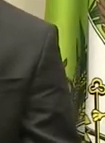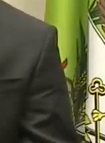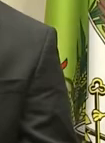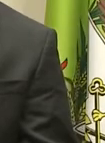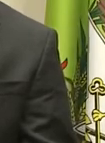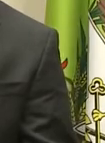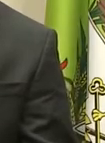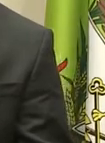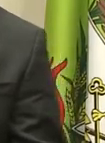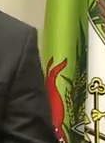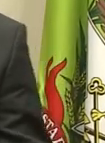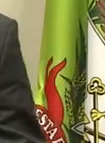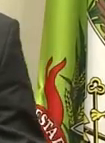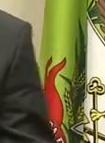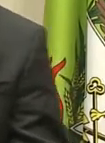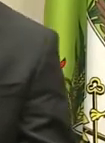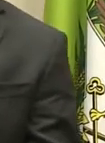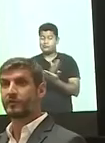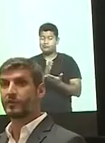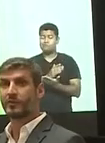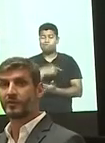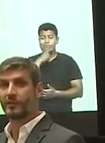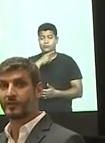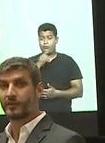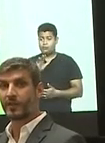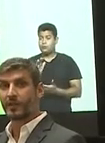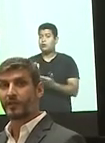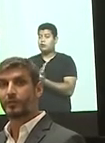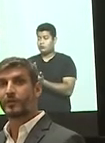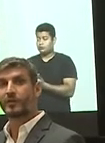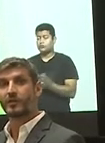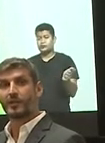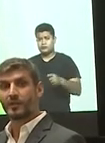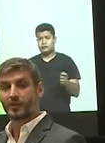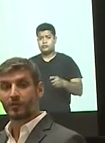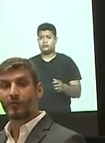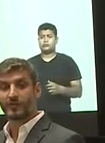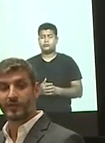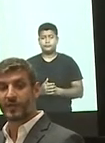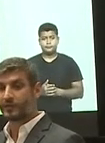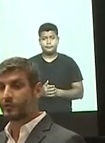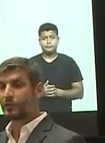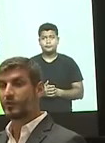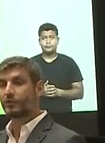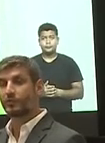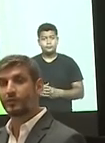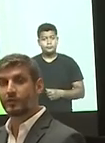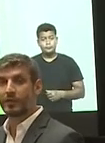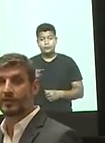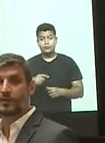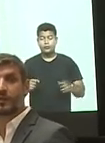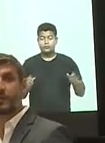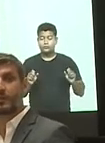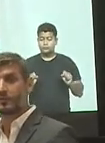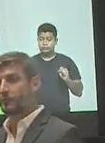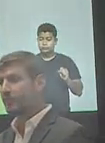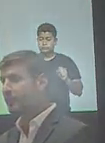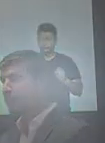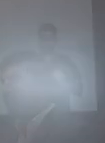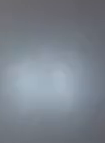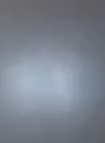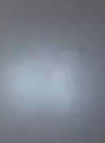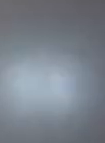Catarinense de coloproctologia ele alertou sobre a importância da prevenção diagnóstico e tratamento